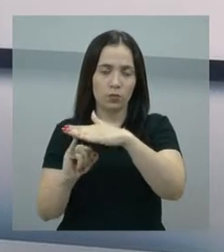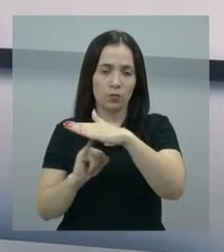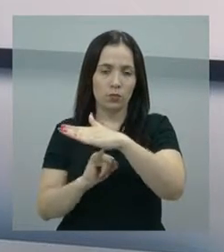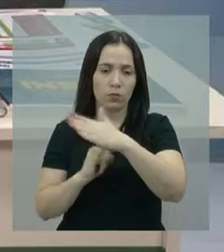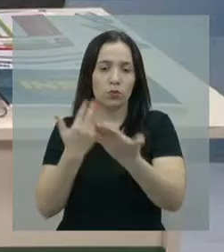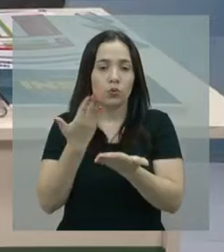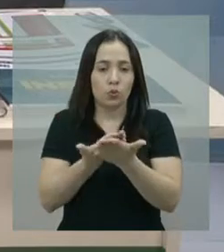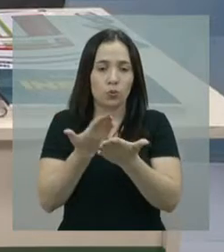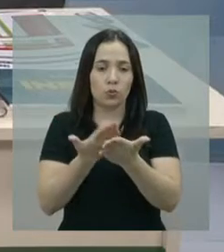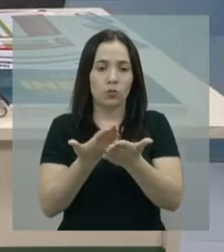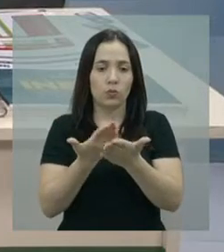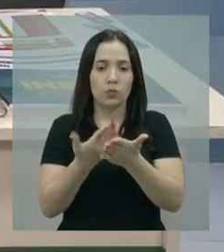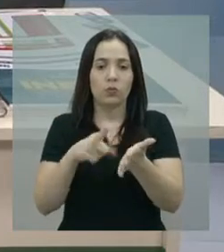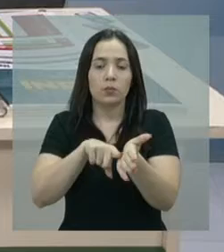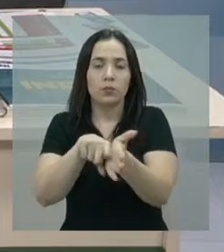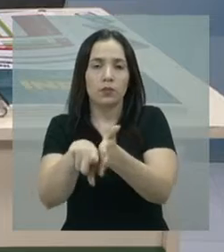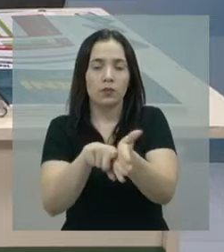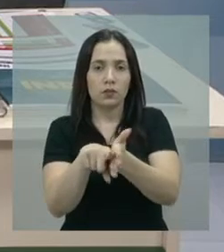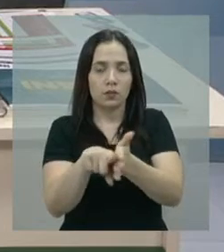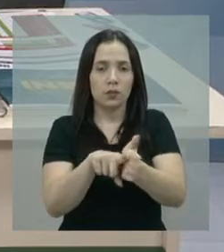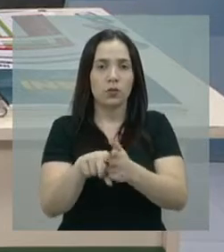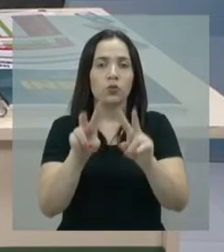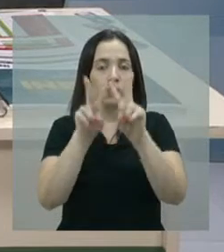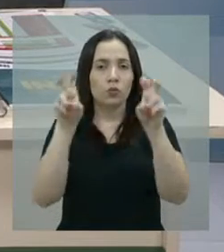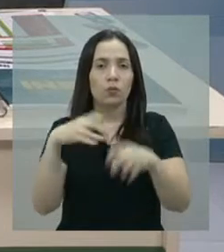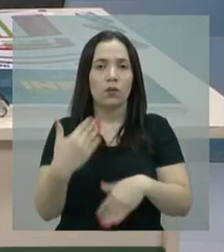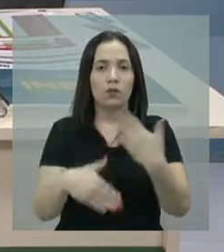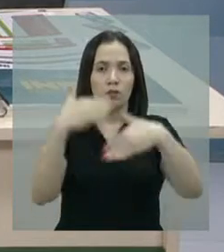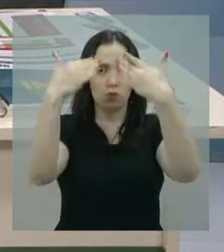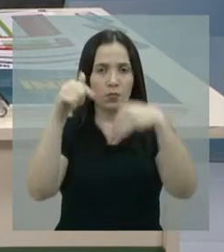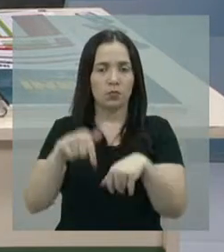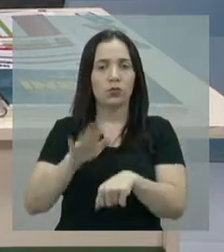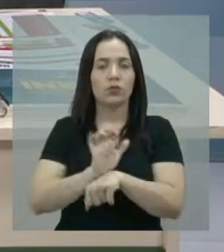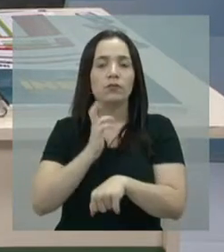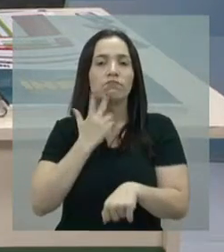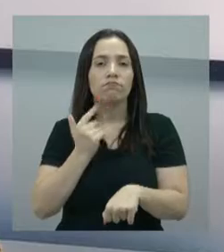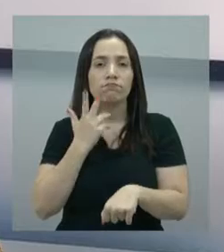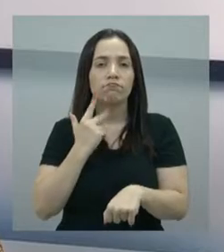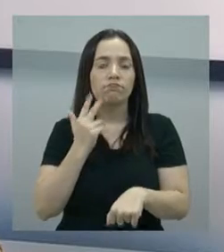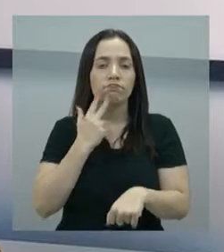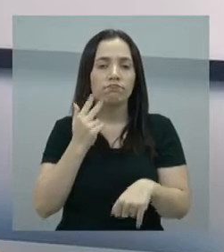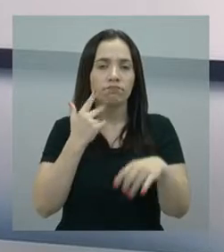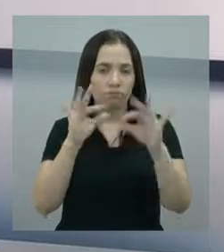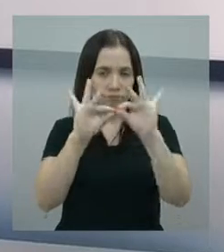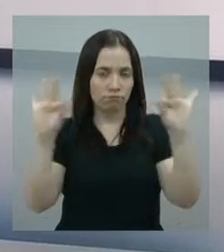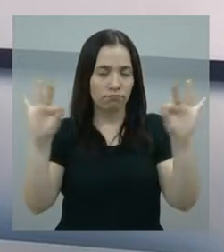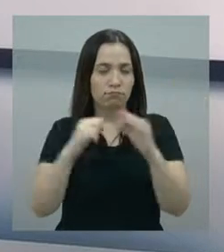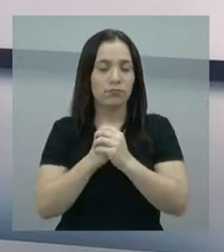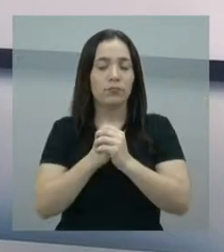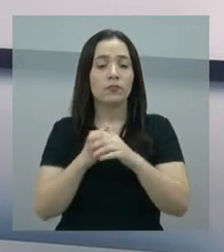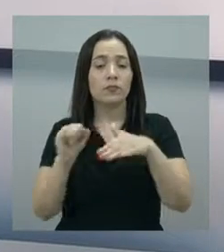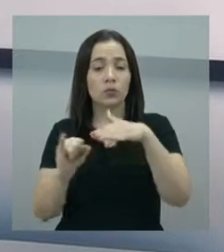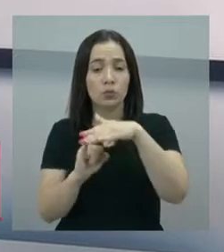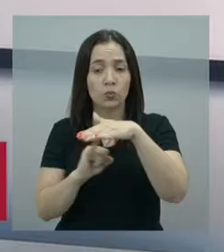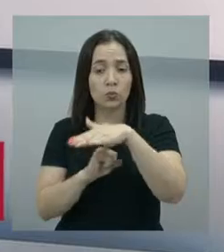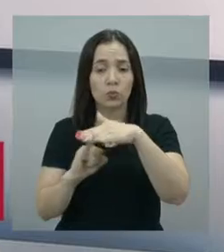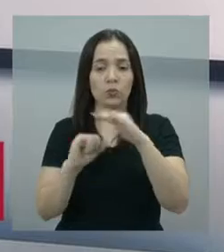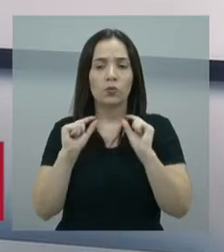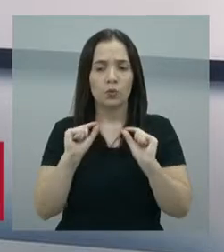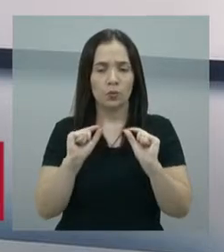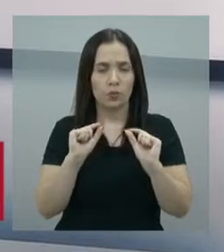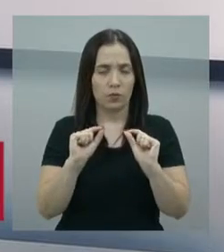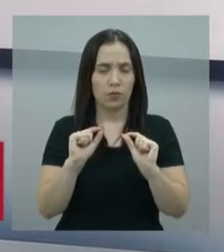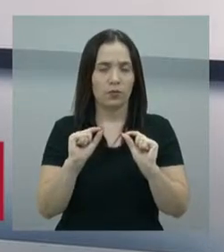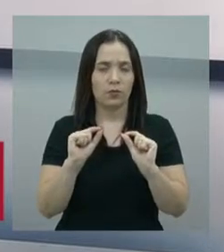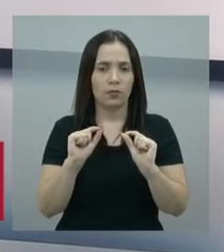de Estudos e Pesquisa sobre o Desenvolvimento do Estado do Ceará. O Instituto de Pesquisa de Desenvolvimento do